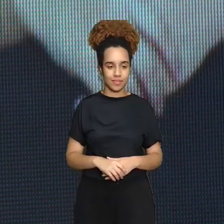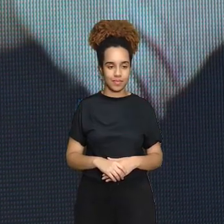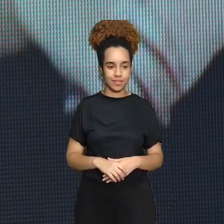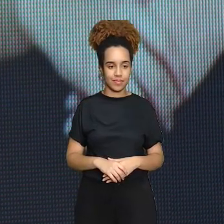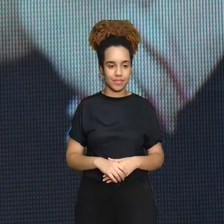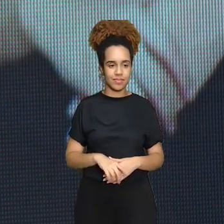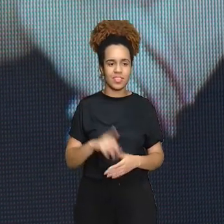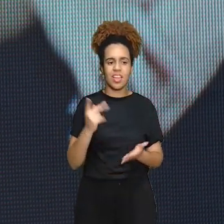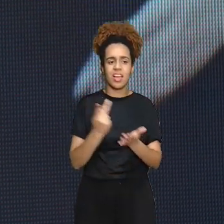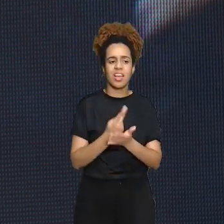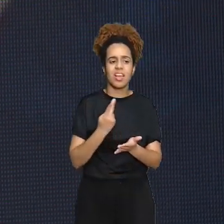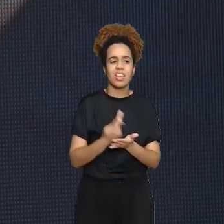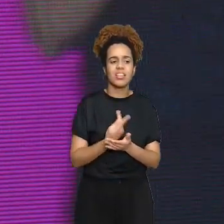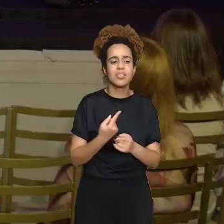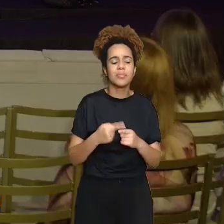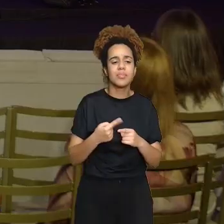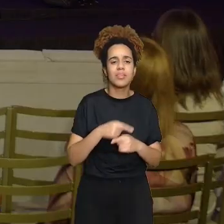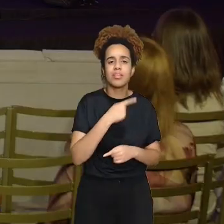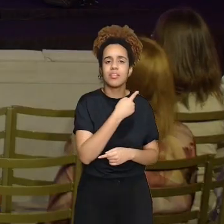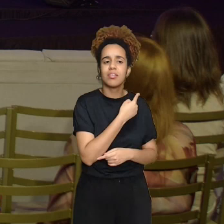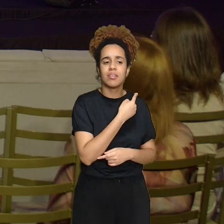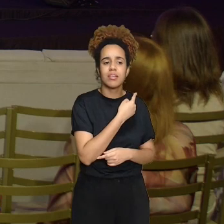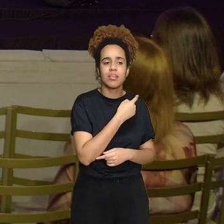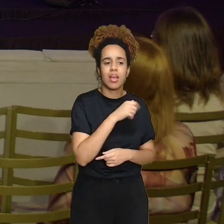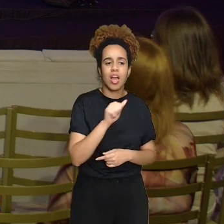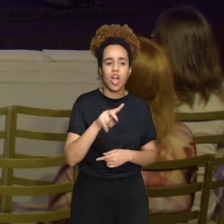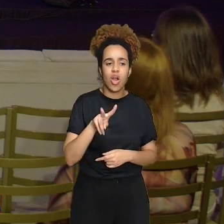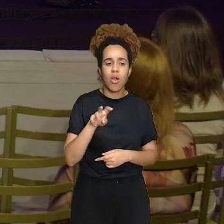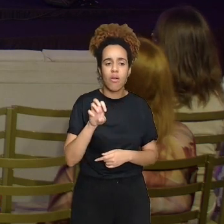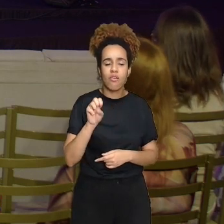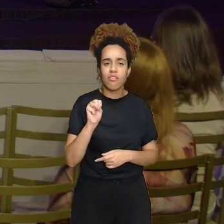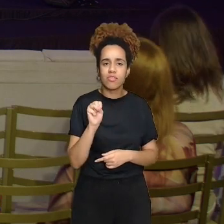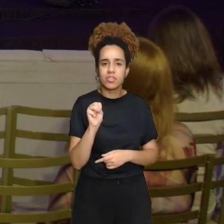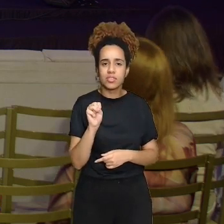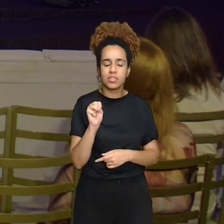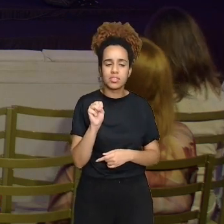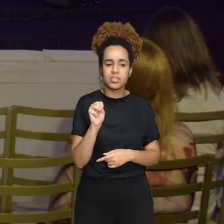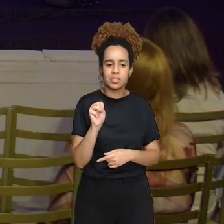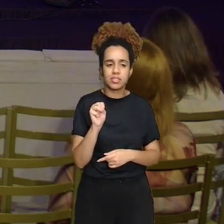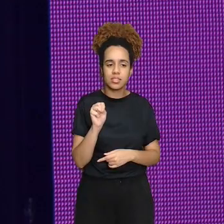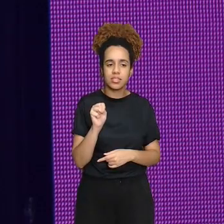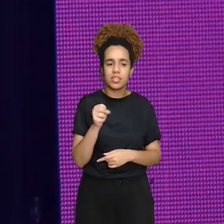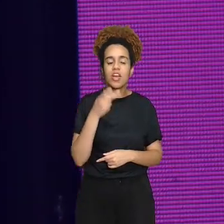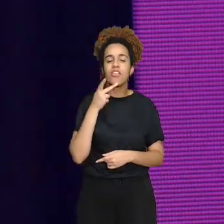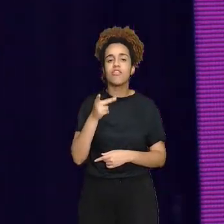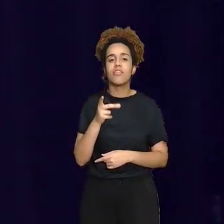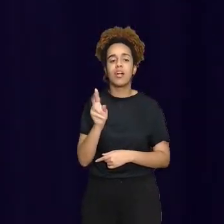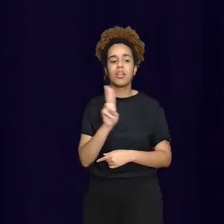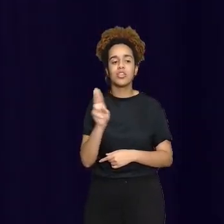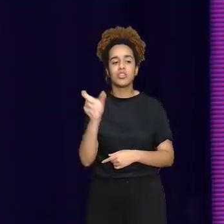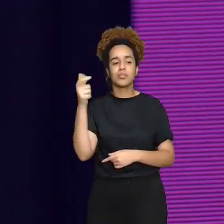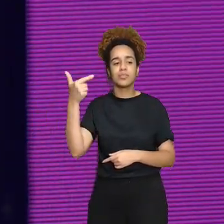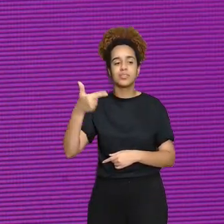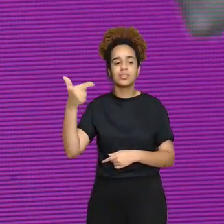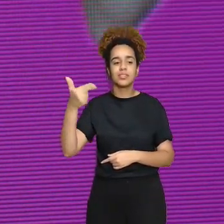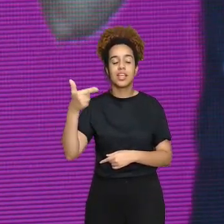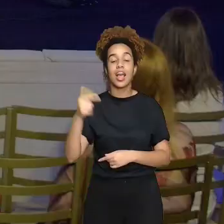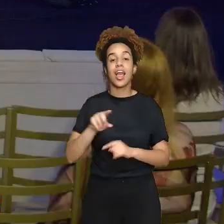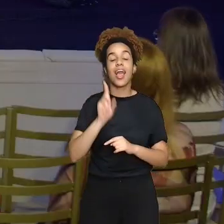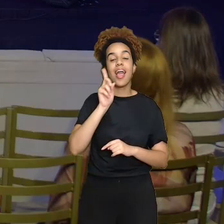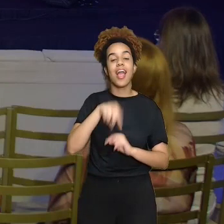errado aqui? Alves. Não, só me veio o Alves. Fala no microfone que o sobrenome... Lualis. Olha lá, ele sabe também. Vem,